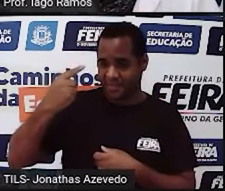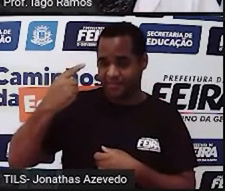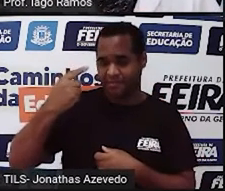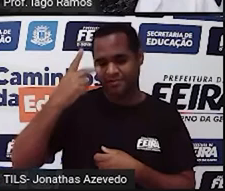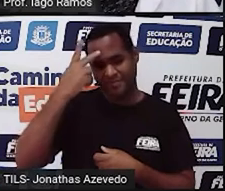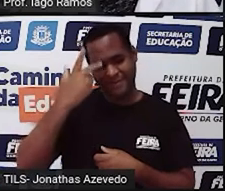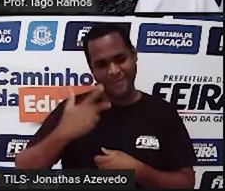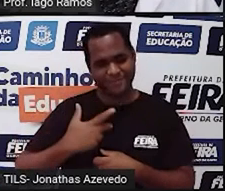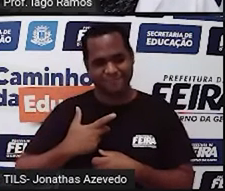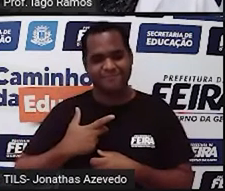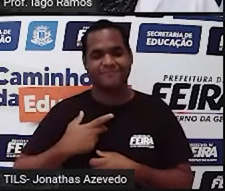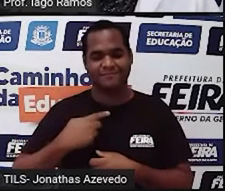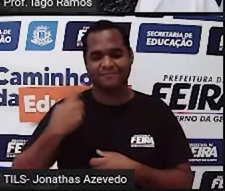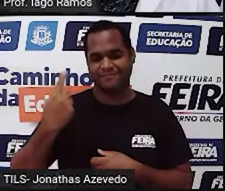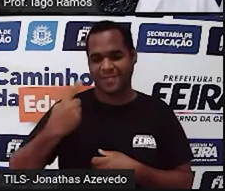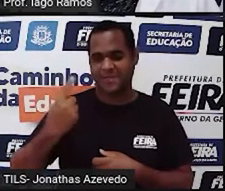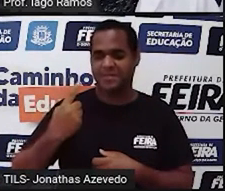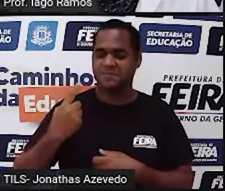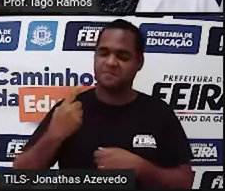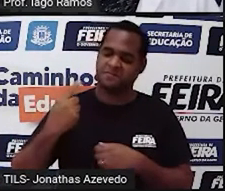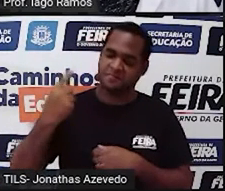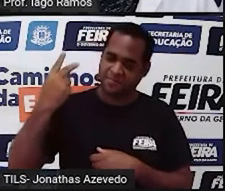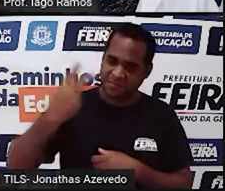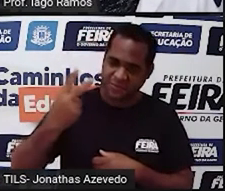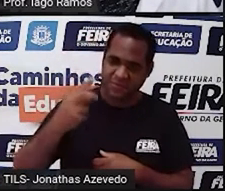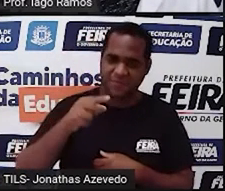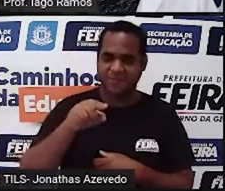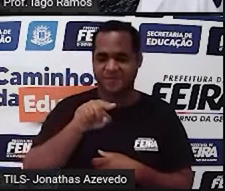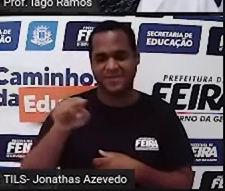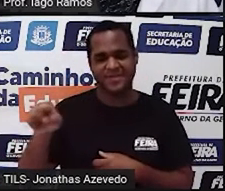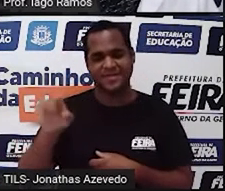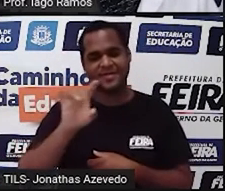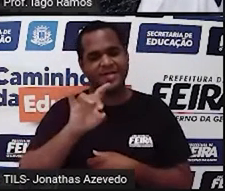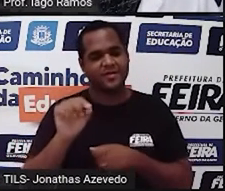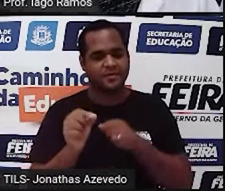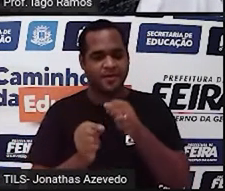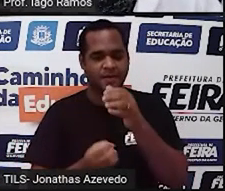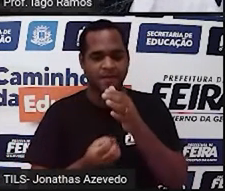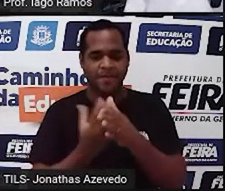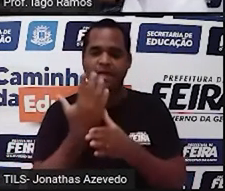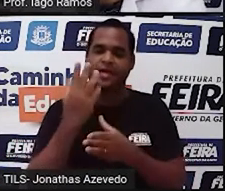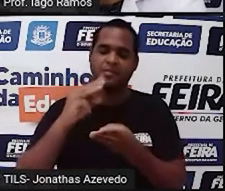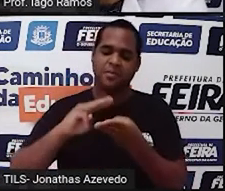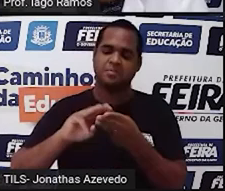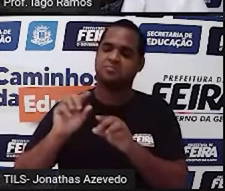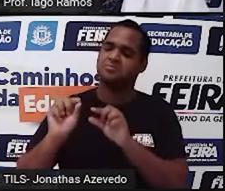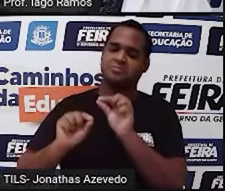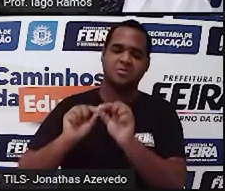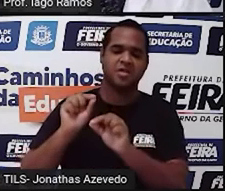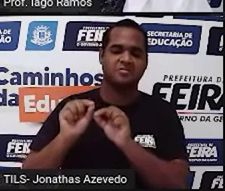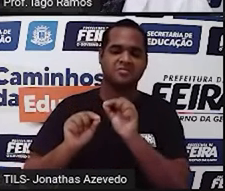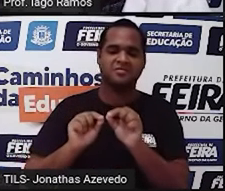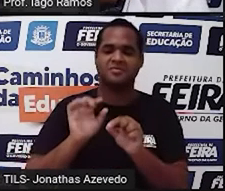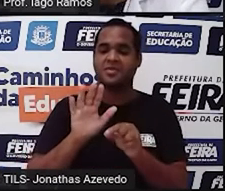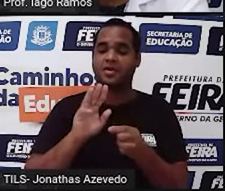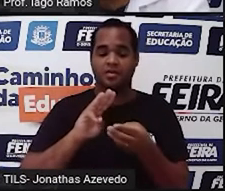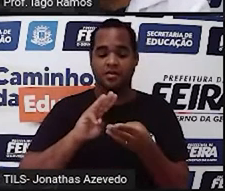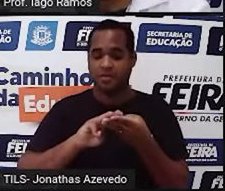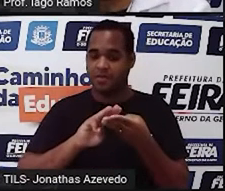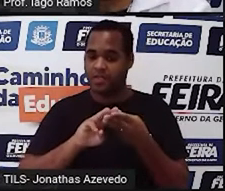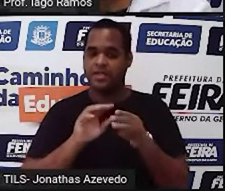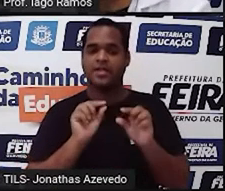Pois é a gente às vezes pode se perguntar quem criou a matemática mas na verdade a